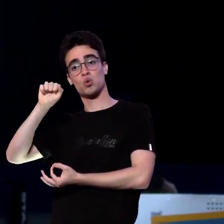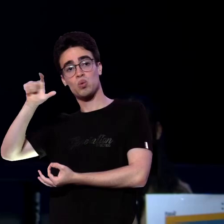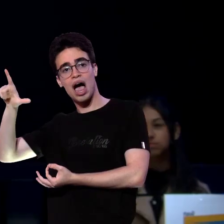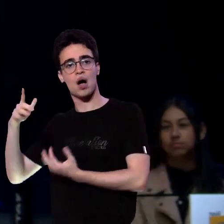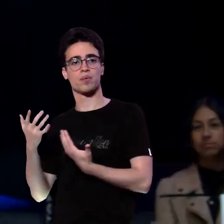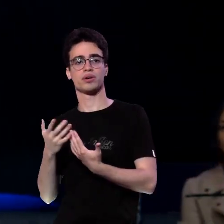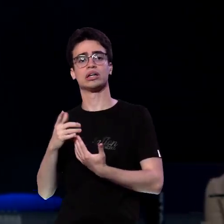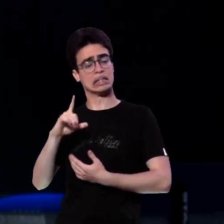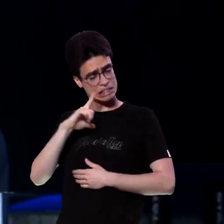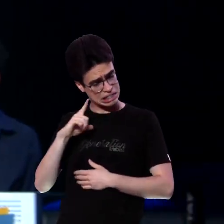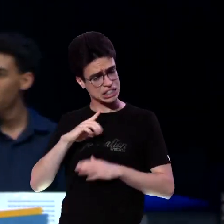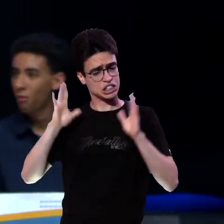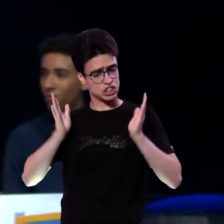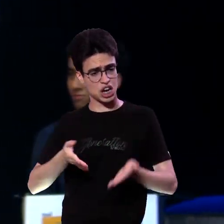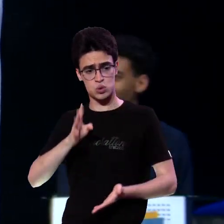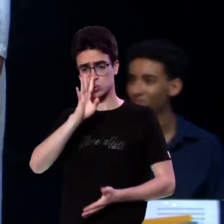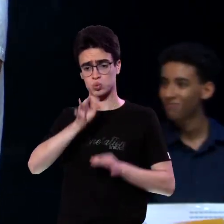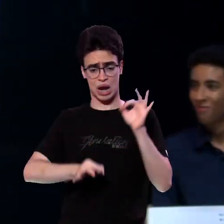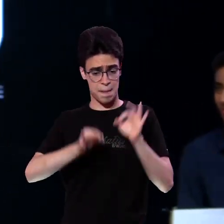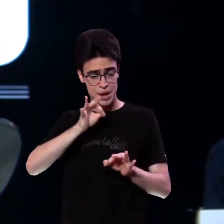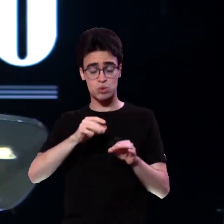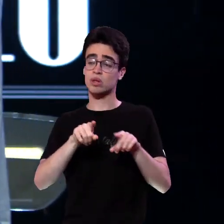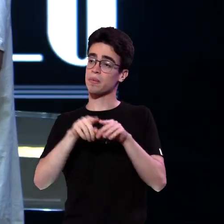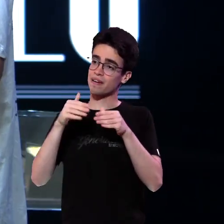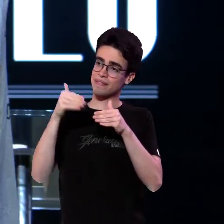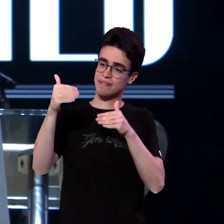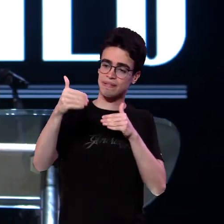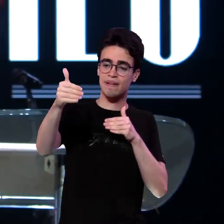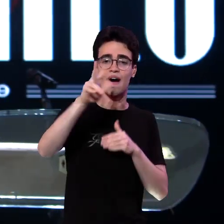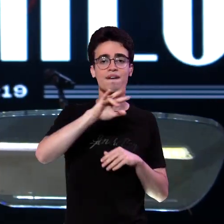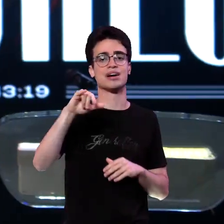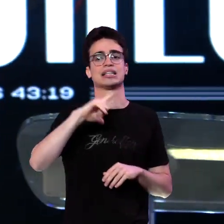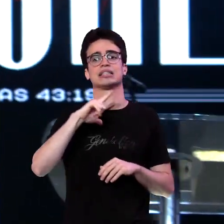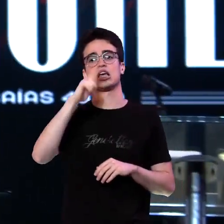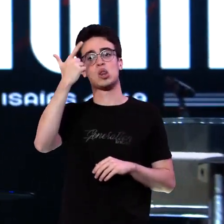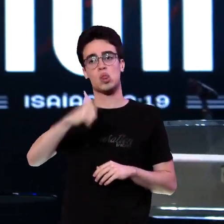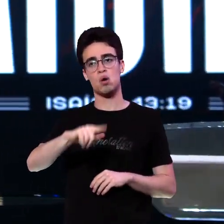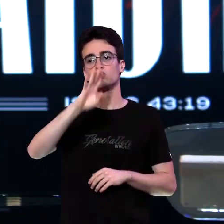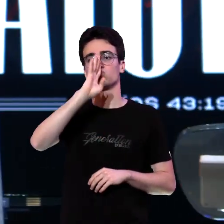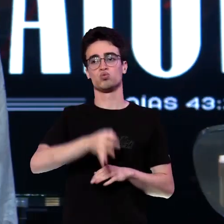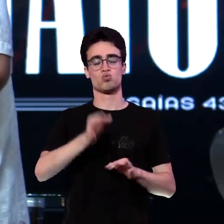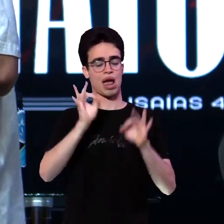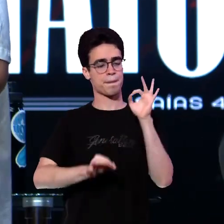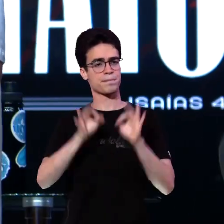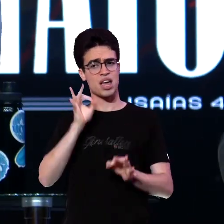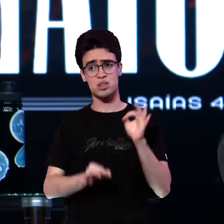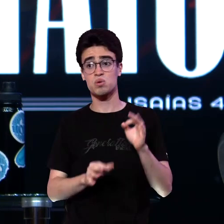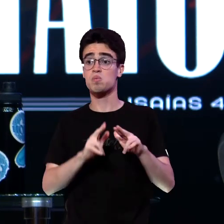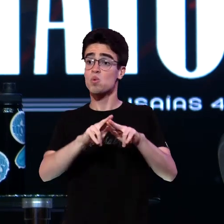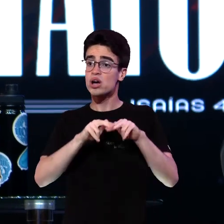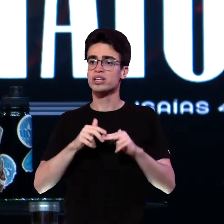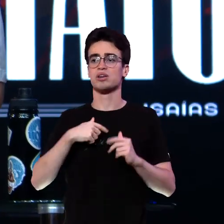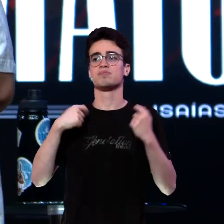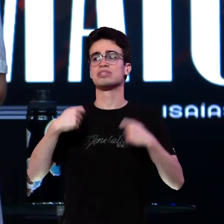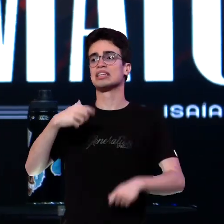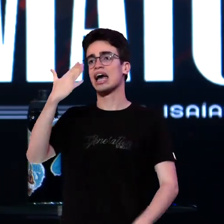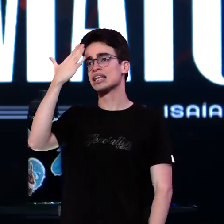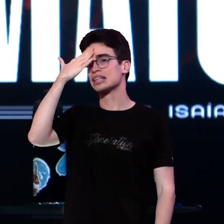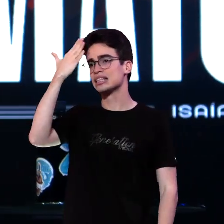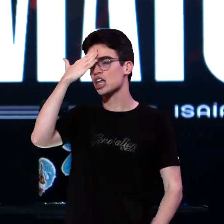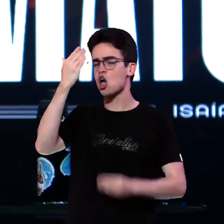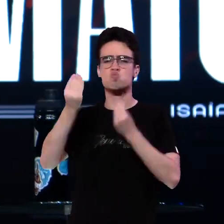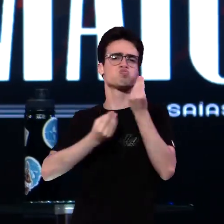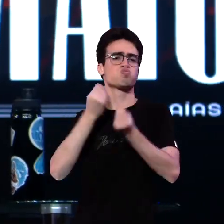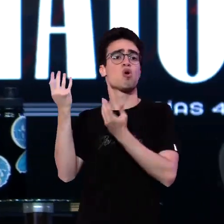queremos viver coisas maiores, nós precisamos entender mais sobre como funciona o tribunal de